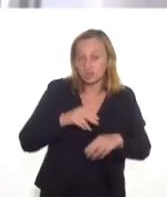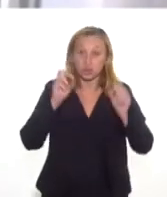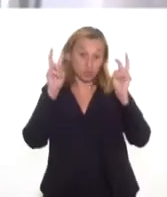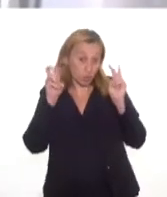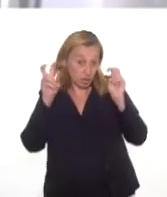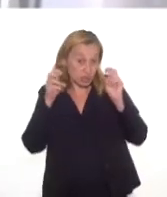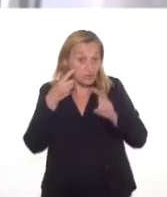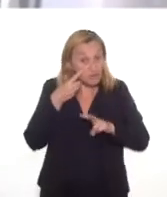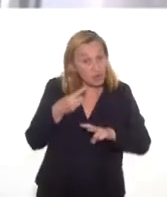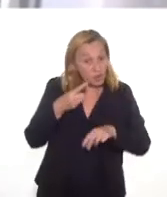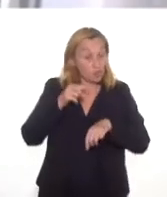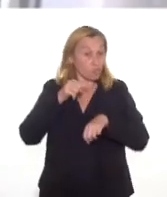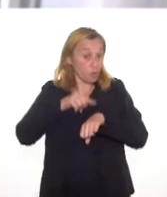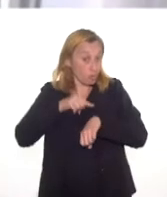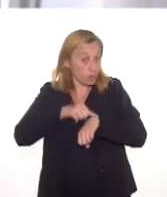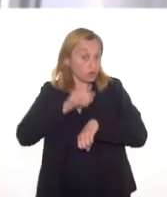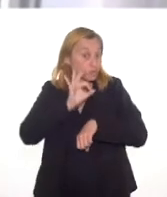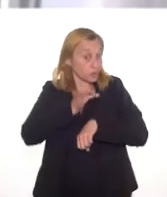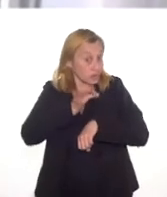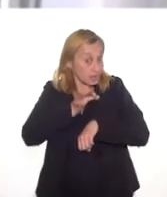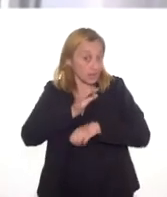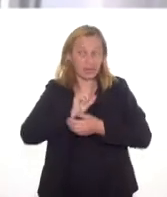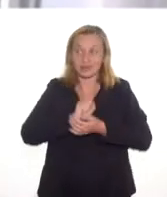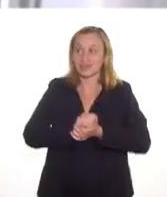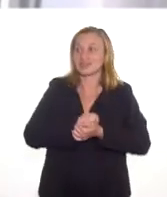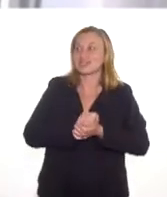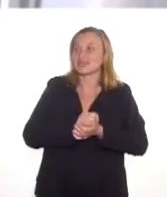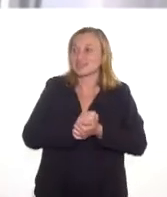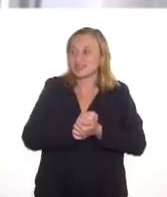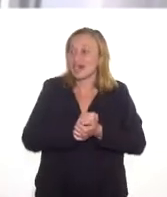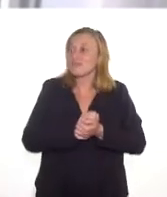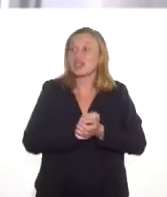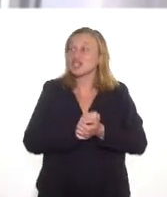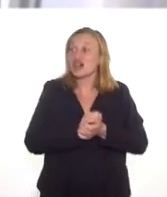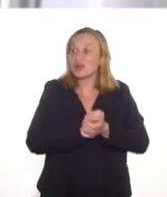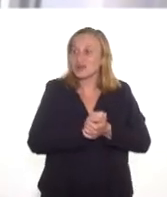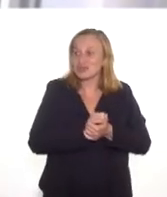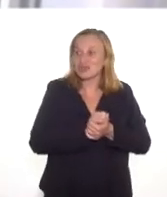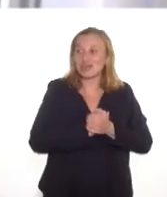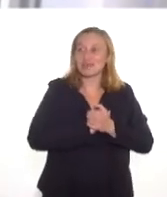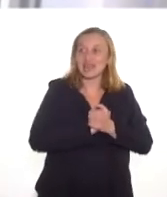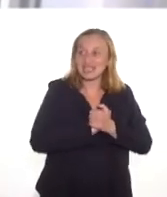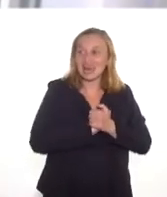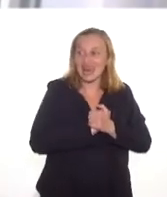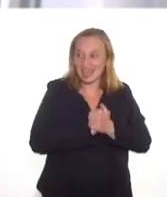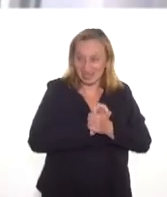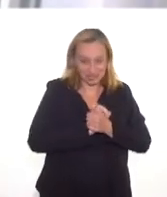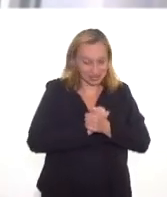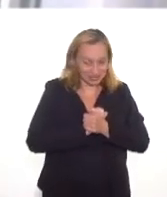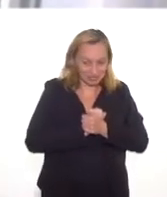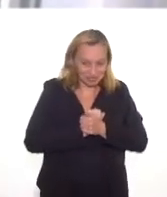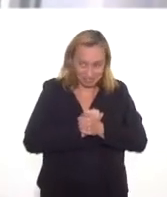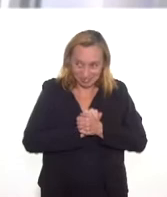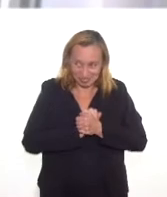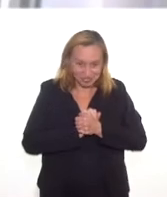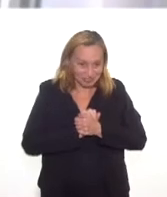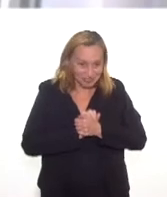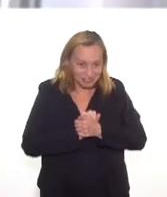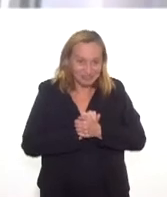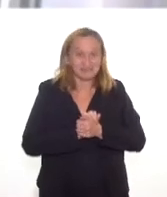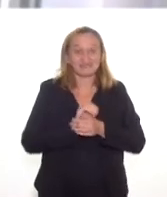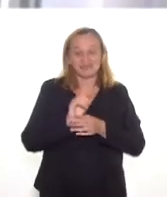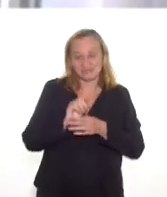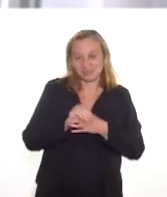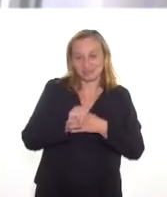que momento e com que texto a gente pode levar a matéria à votação. Então, de minha parte, claro que o Flávio e o Eliomar, além de Vossa Excelência,